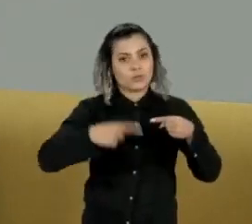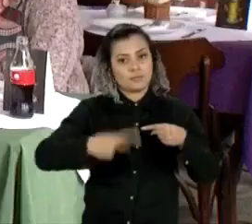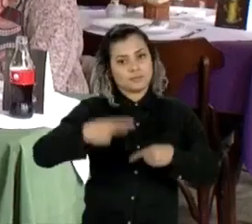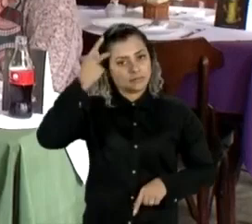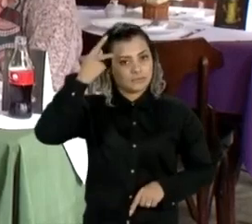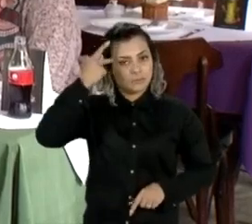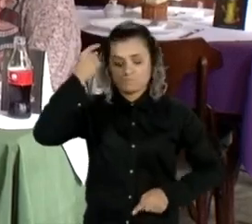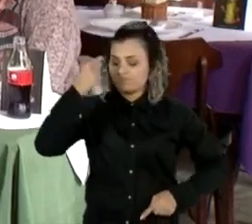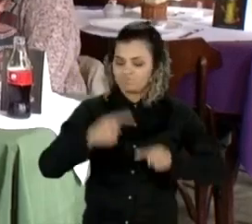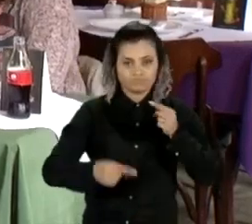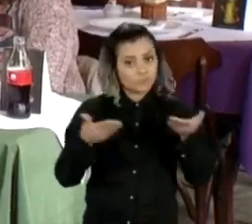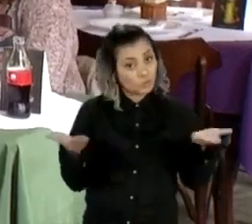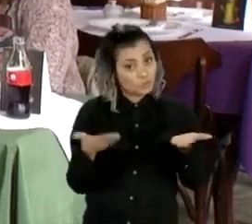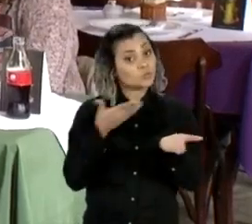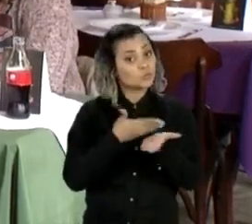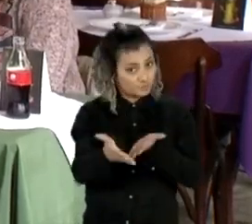Paulo.